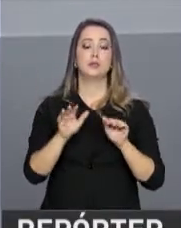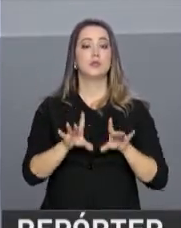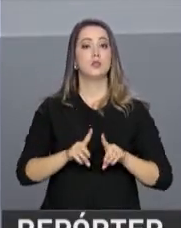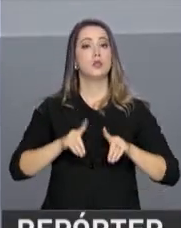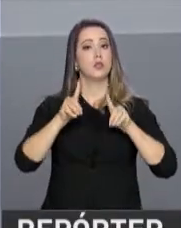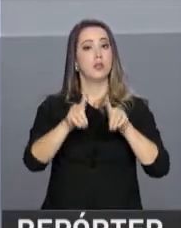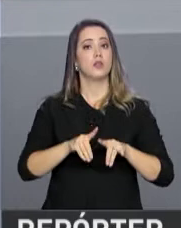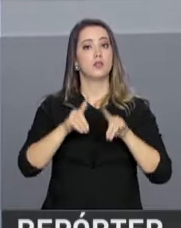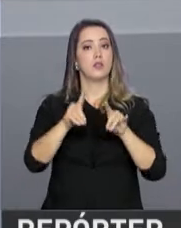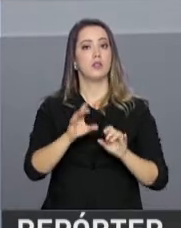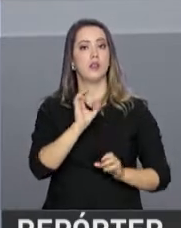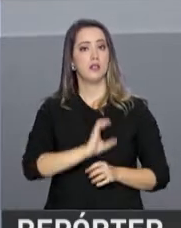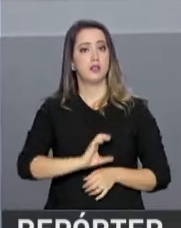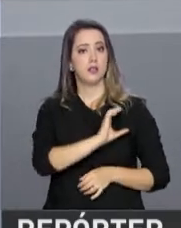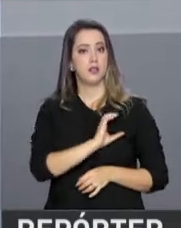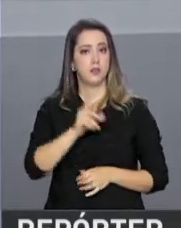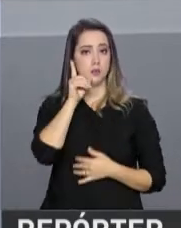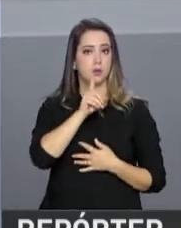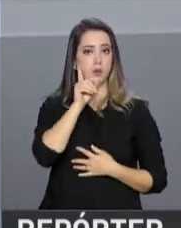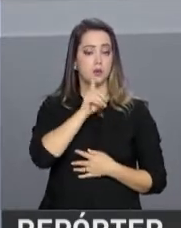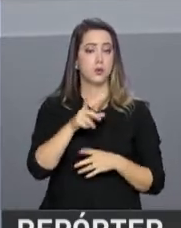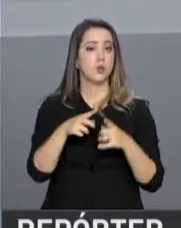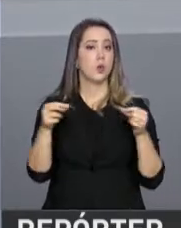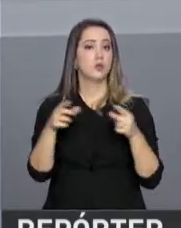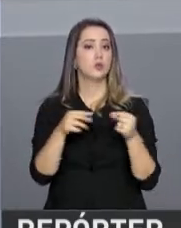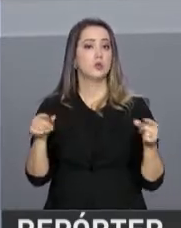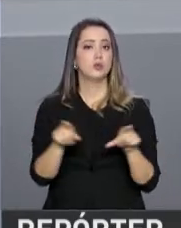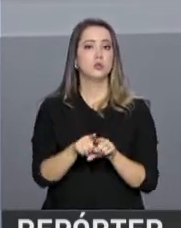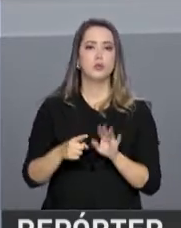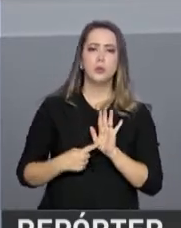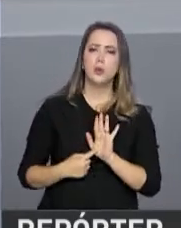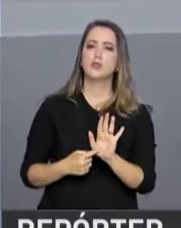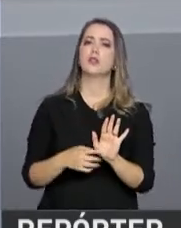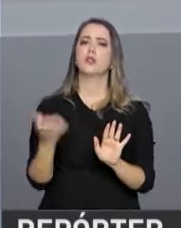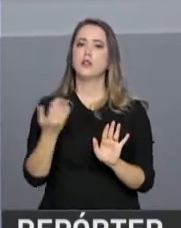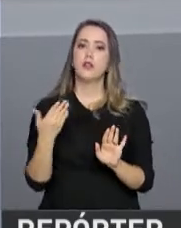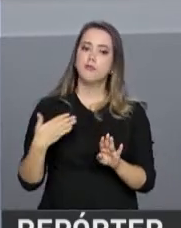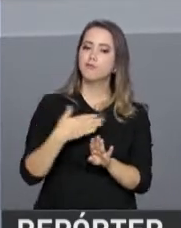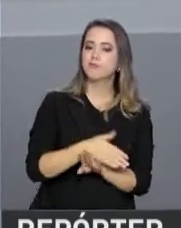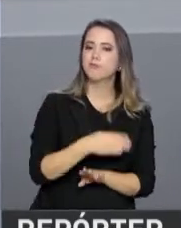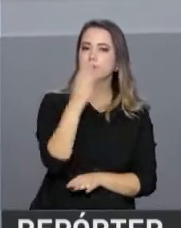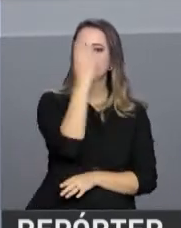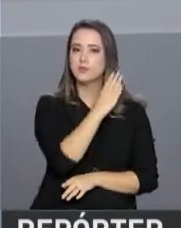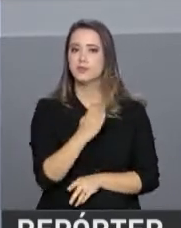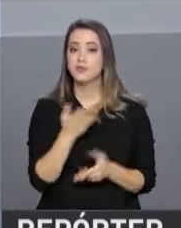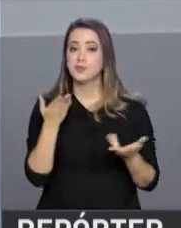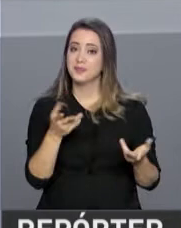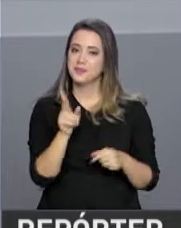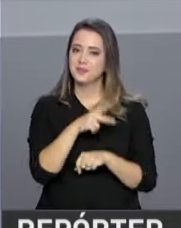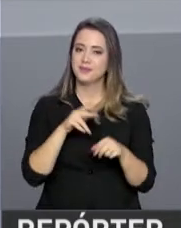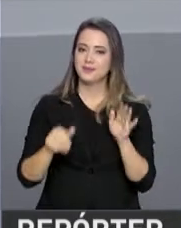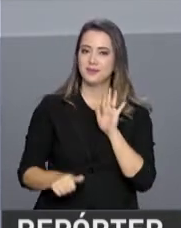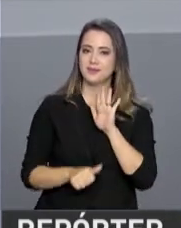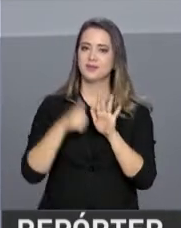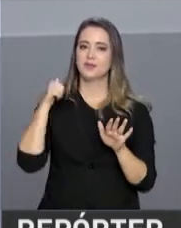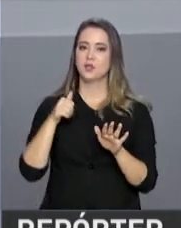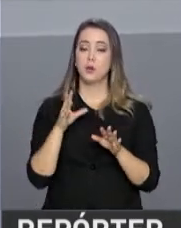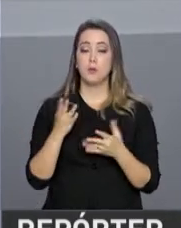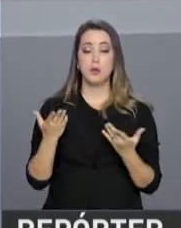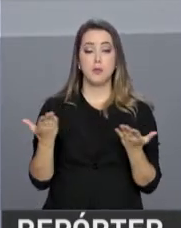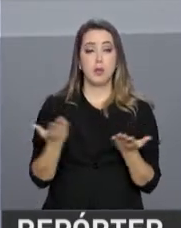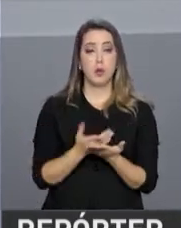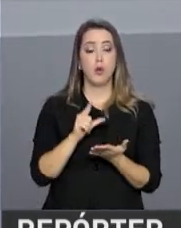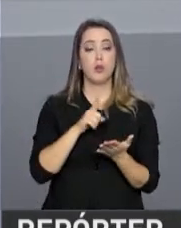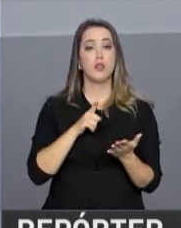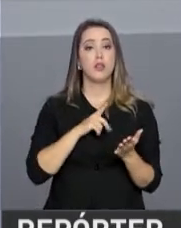austrália canadá estados unidos e japão têm mostrado interesse de vir ao brasil esses países foram os primeiros a serem atendidos pelo